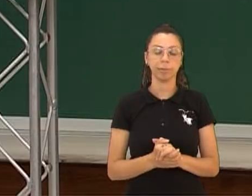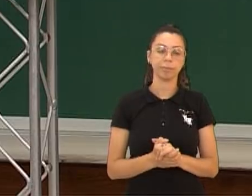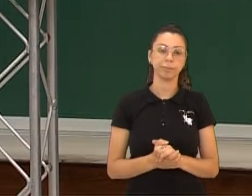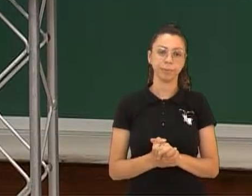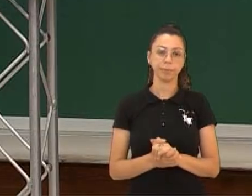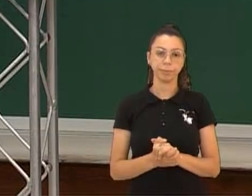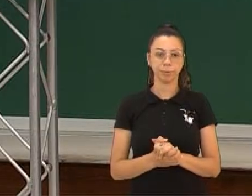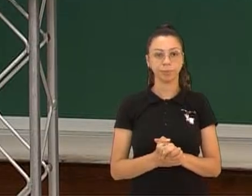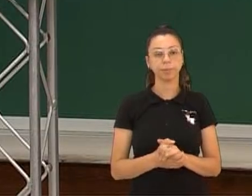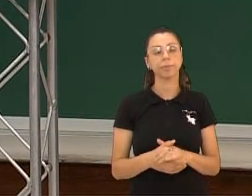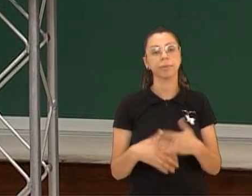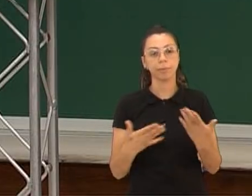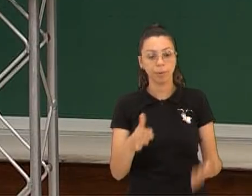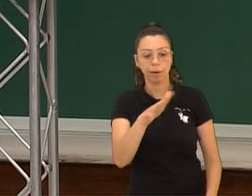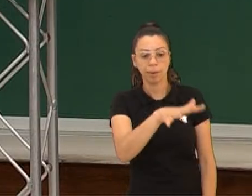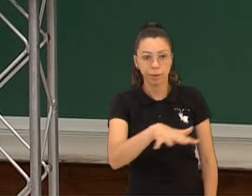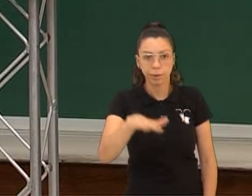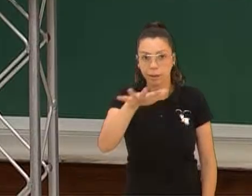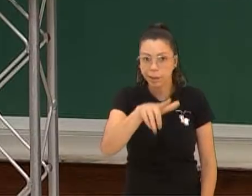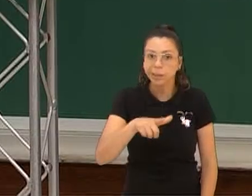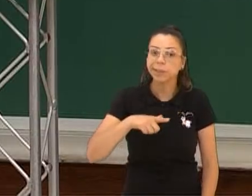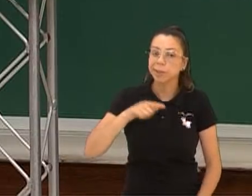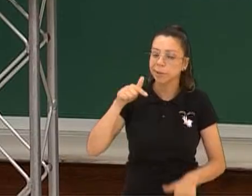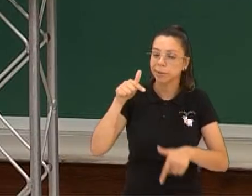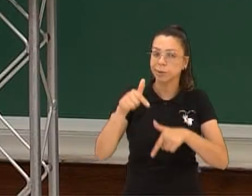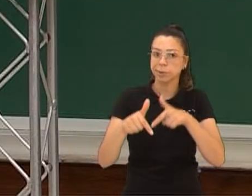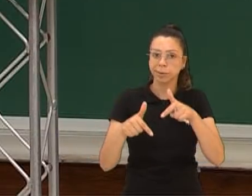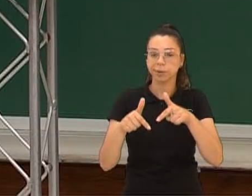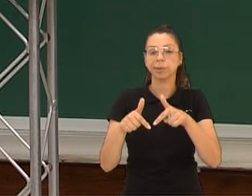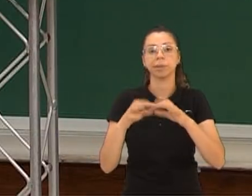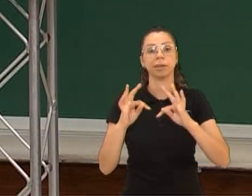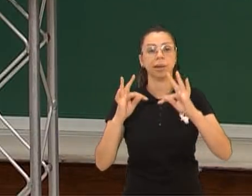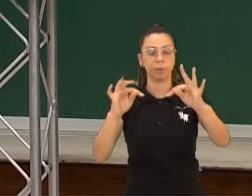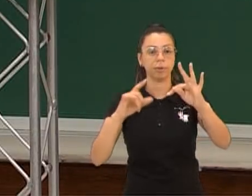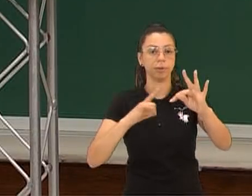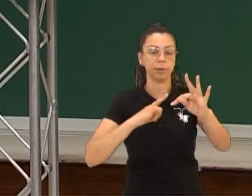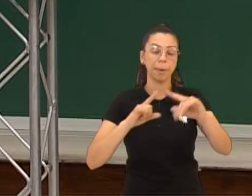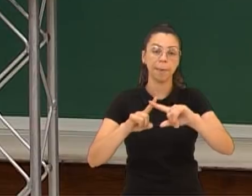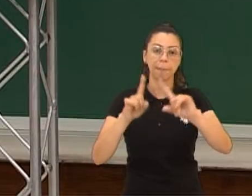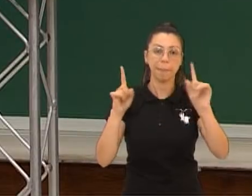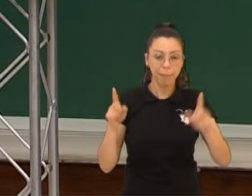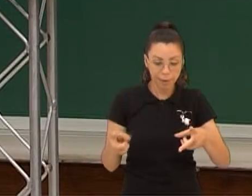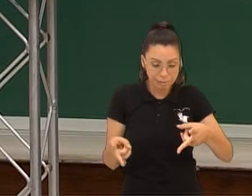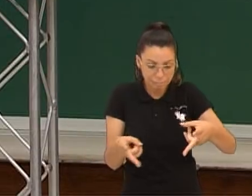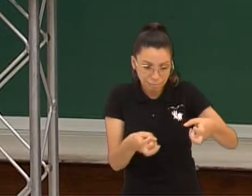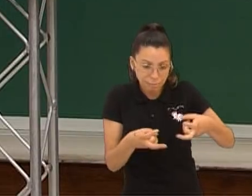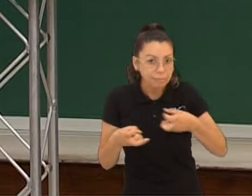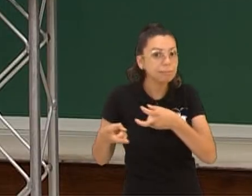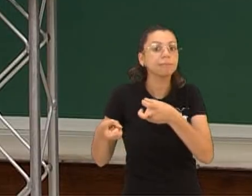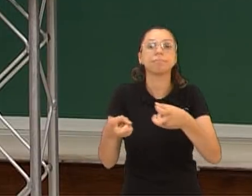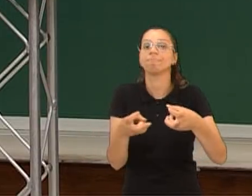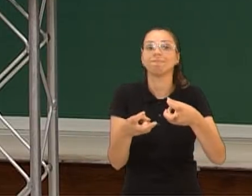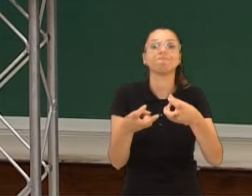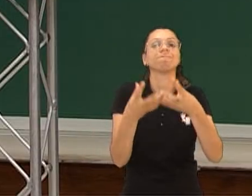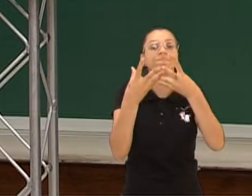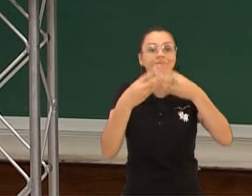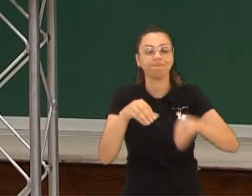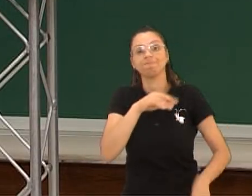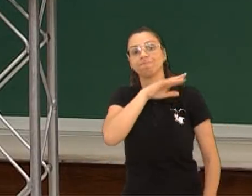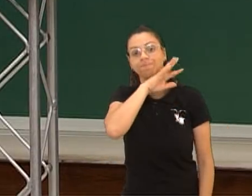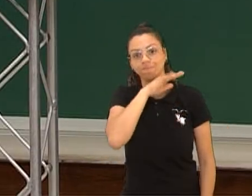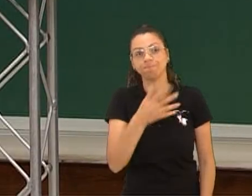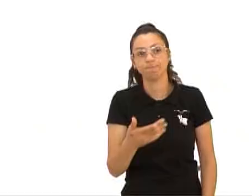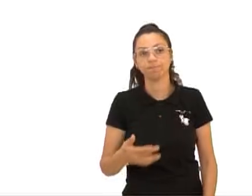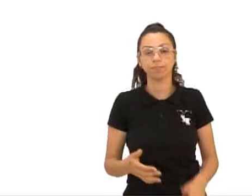setor ser o que mais emprega tecnologia, ainda existem extrações em situações precárias.